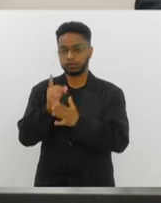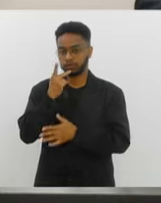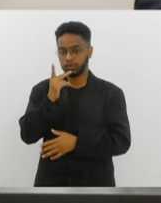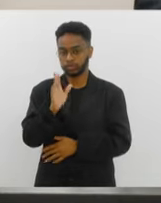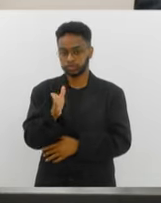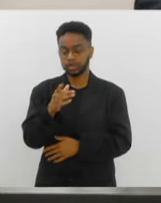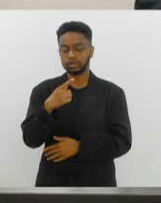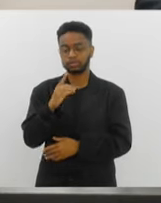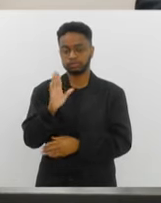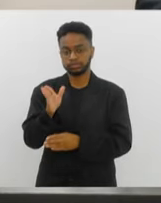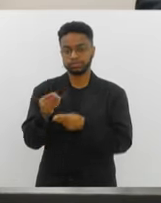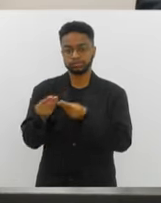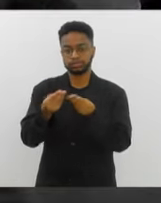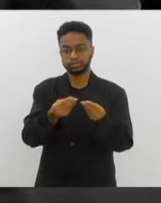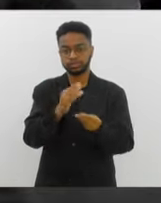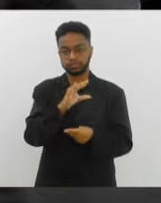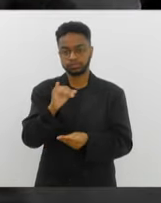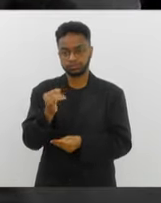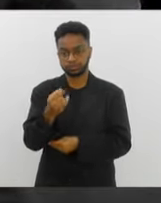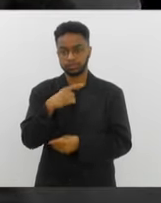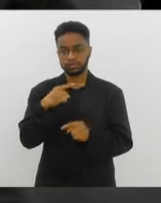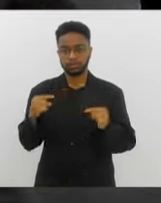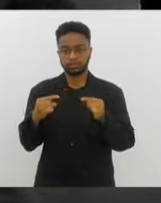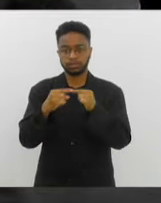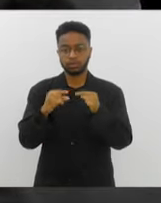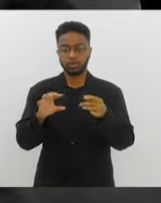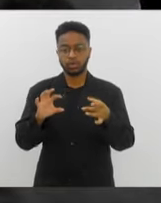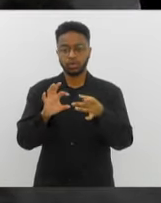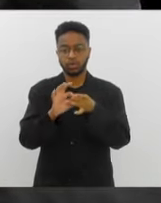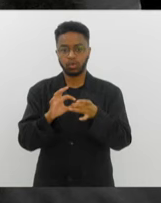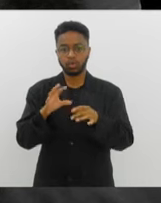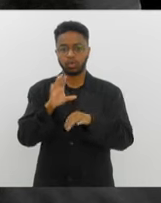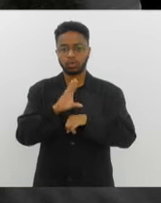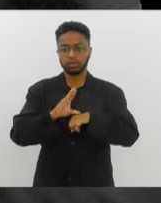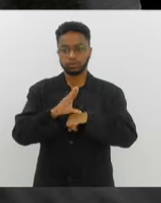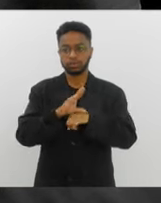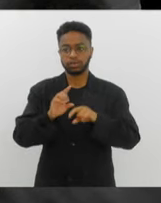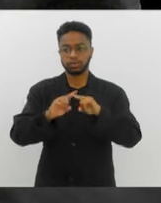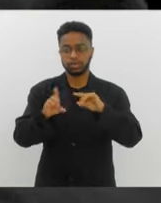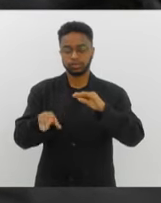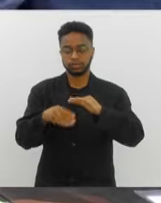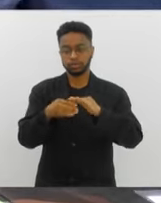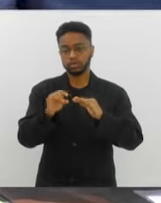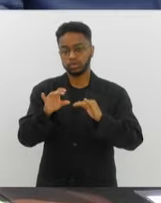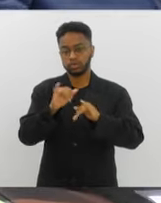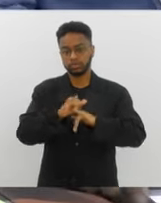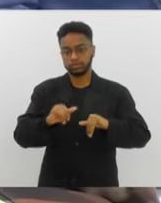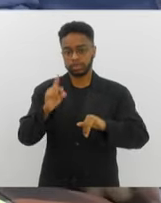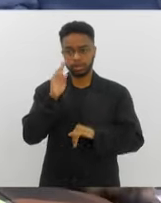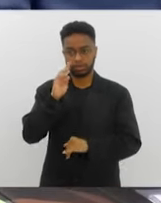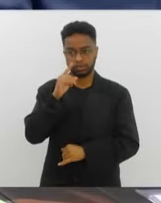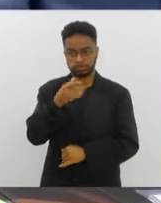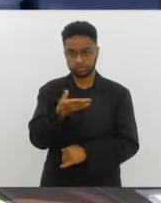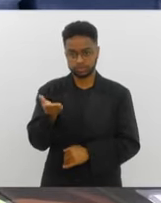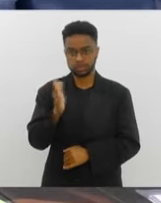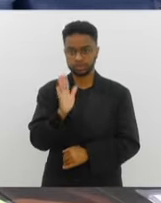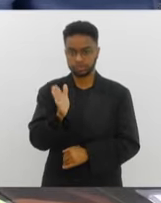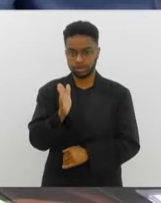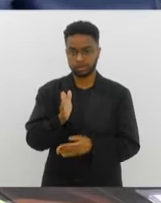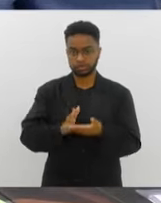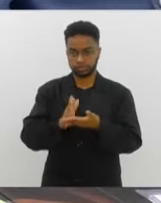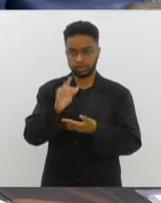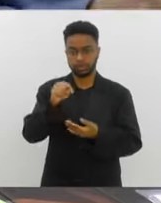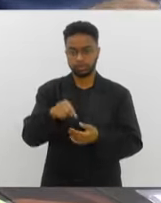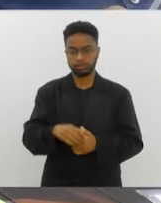veio para a CCJ e já recebeu constitucionalidade com emenda. Então, por aqui já passou, só para lembrar isso. Passou? Passou.